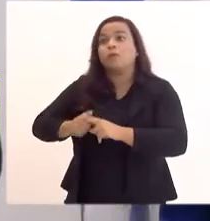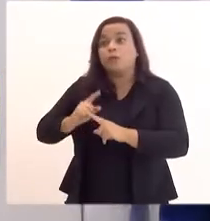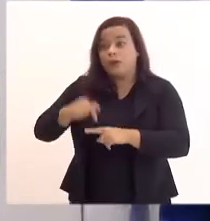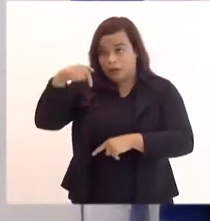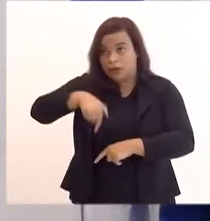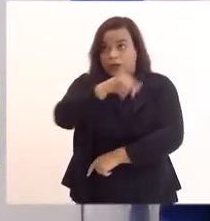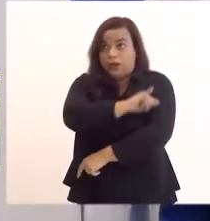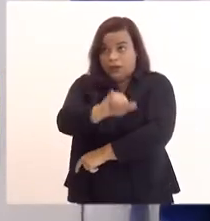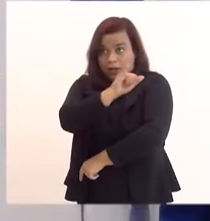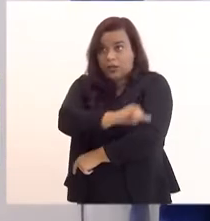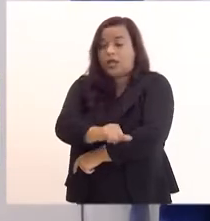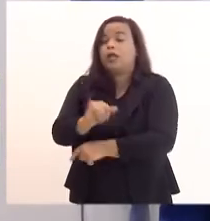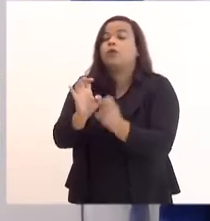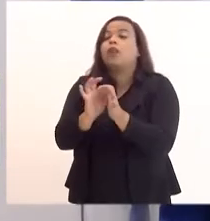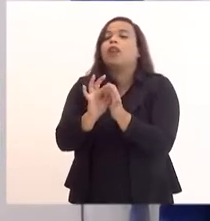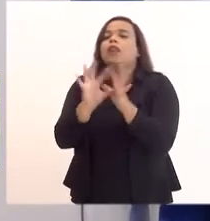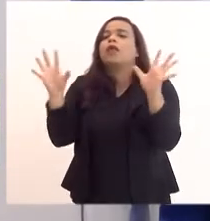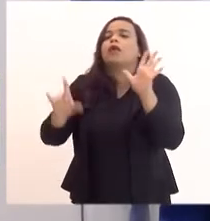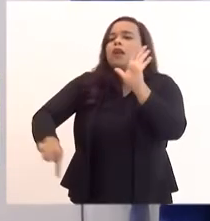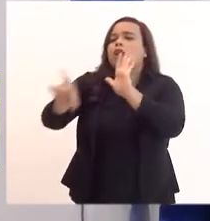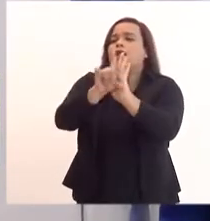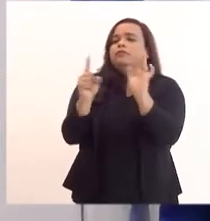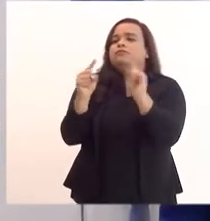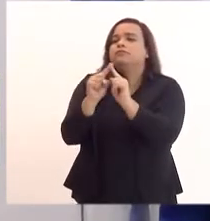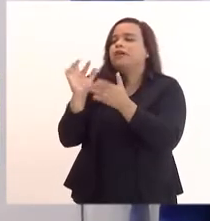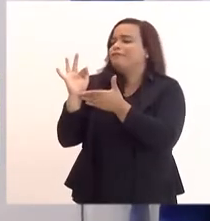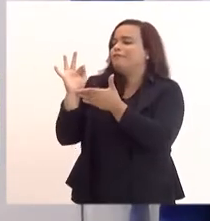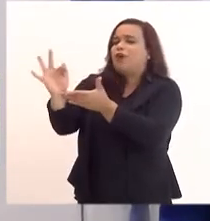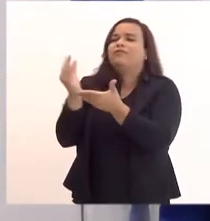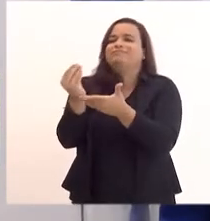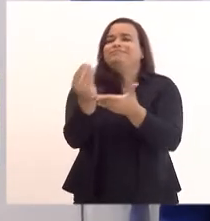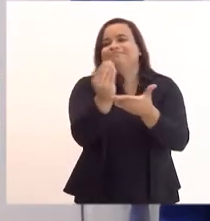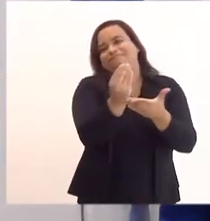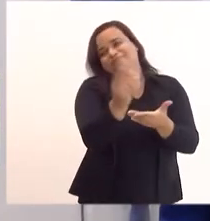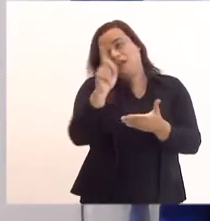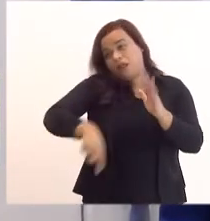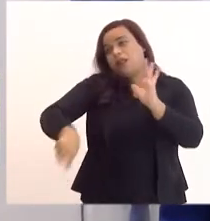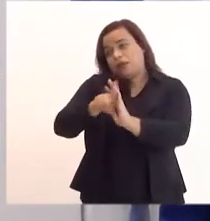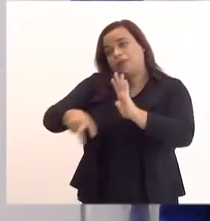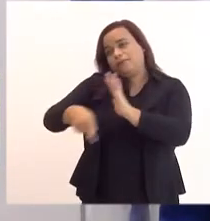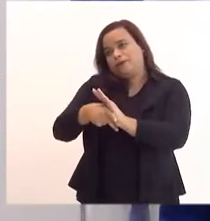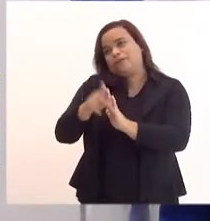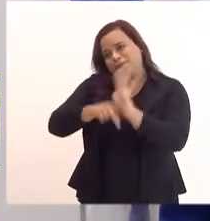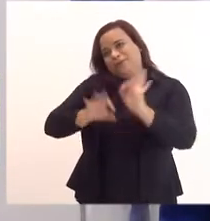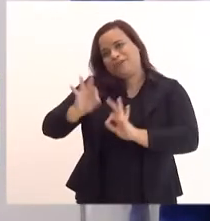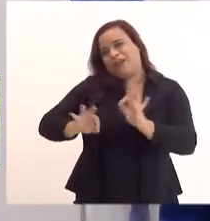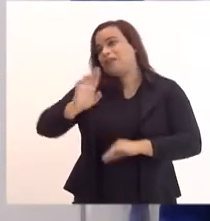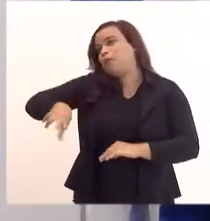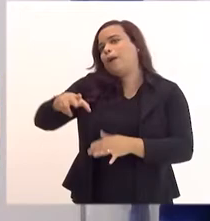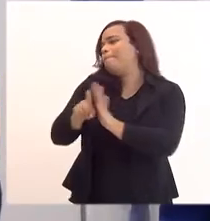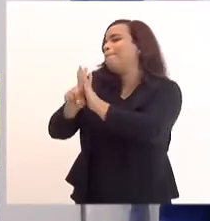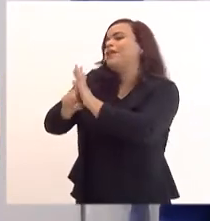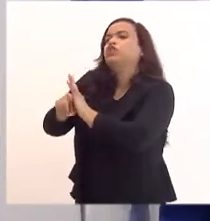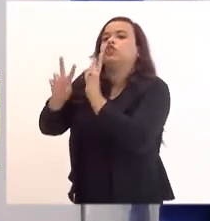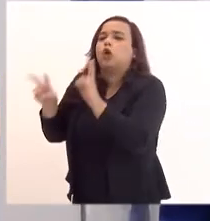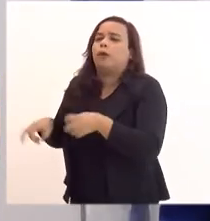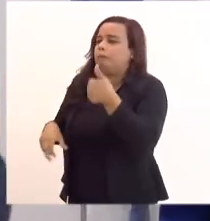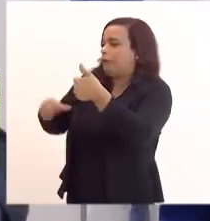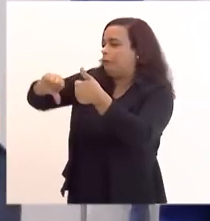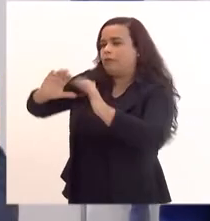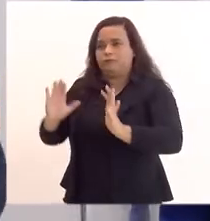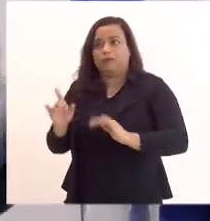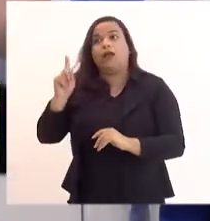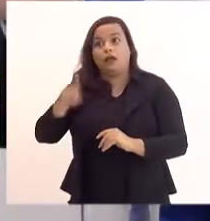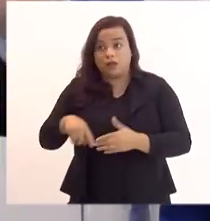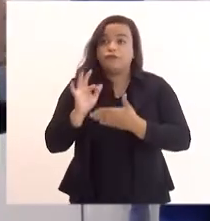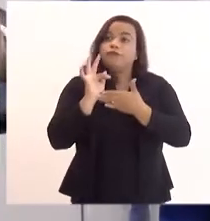não. Eu estou discutindo que é a lide do processo, do projeto. Aqui é fornecimento, eu não estou discutindo pesquisa. Então, eu, por isso,